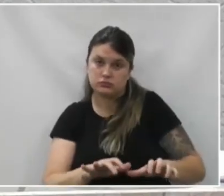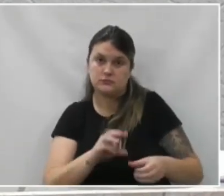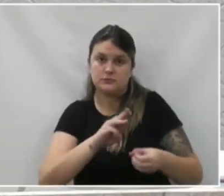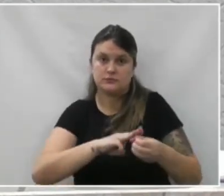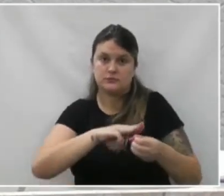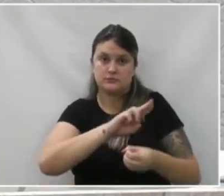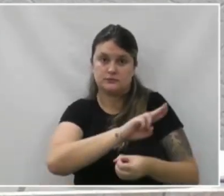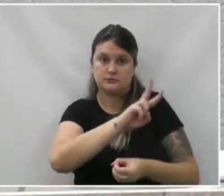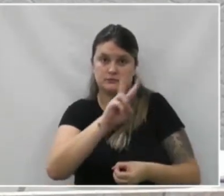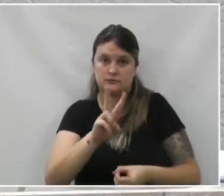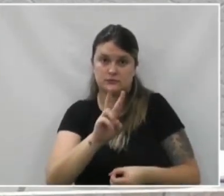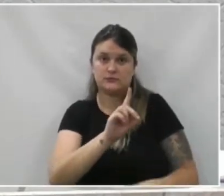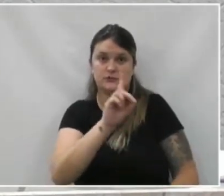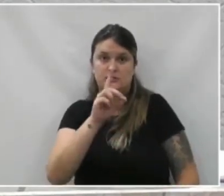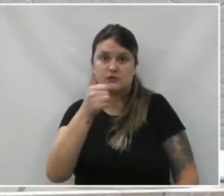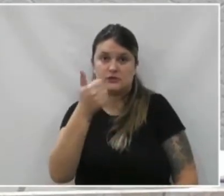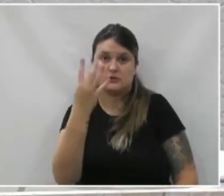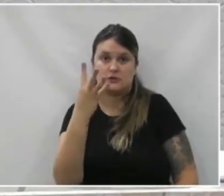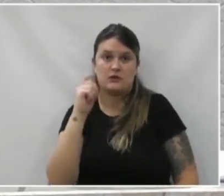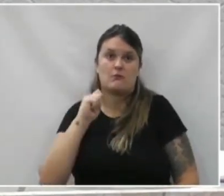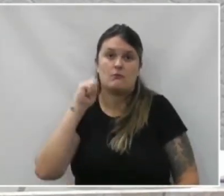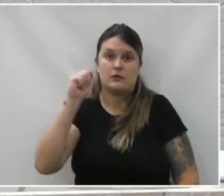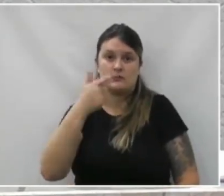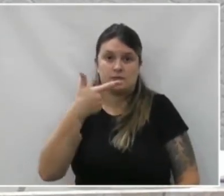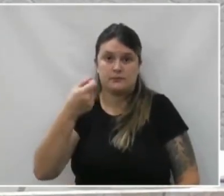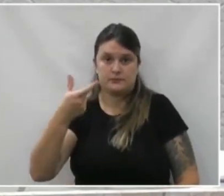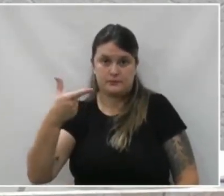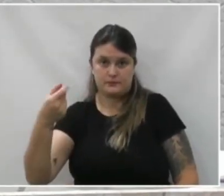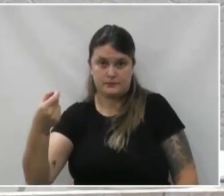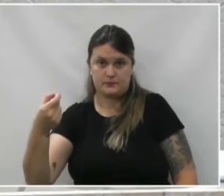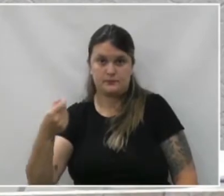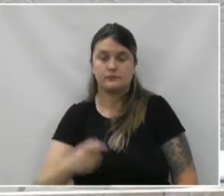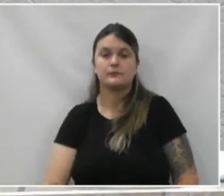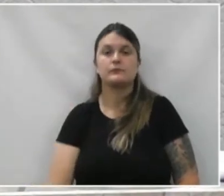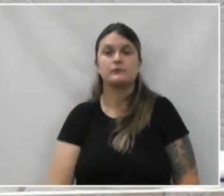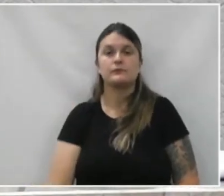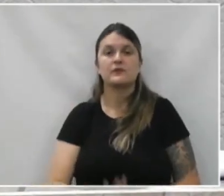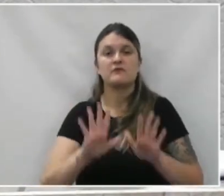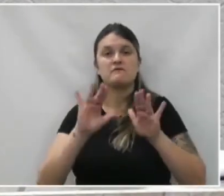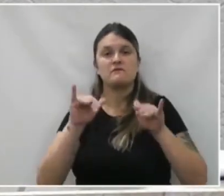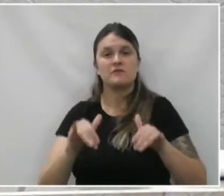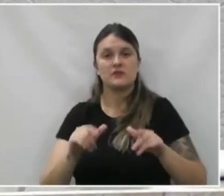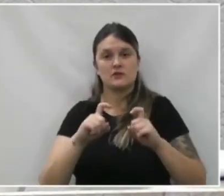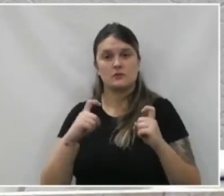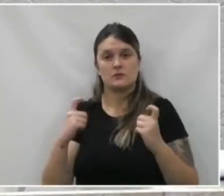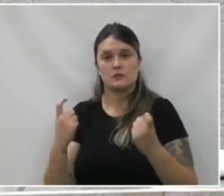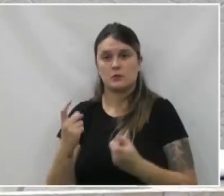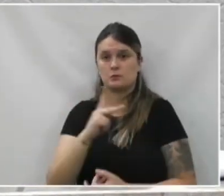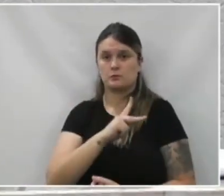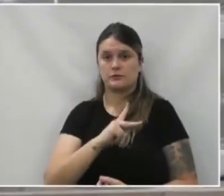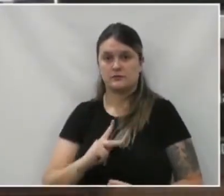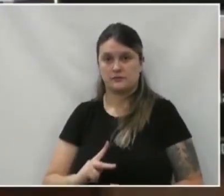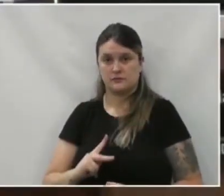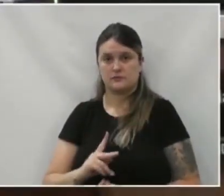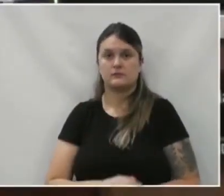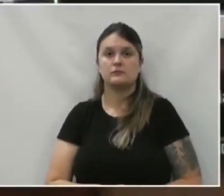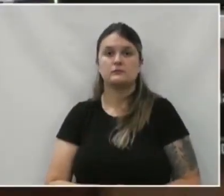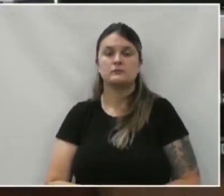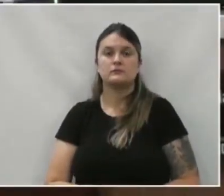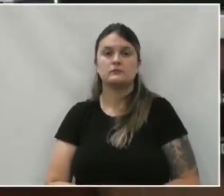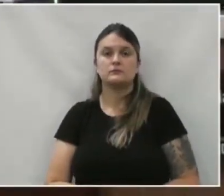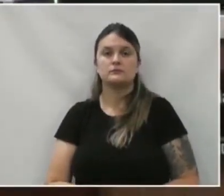168/2020. Dispõe sobre o uso obrigatório de máscaras de proteção como medida temporária e